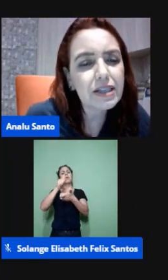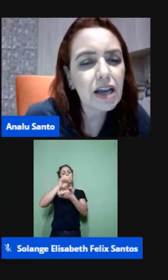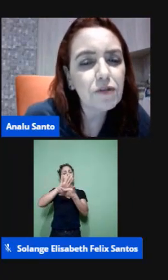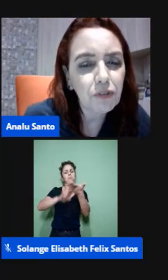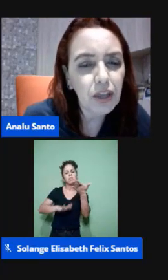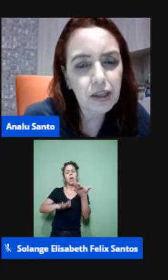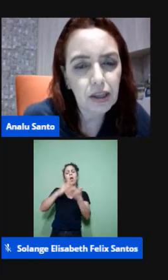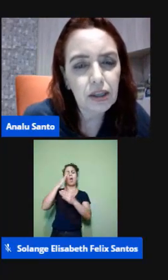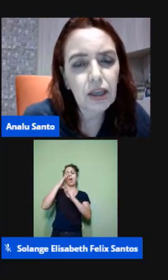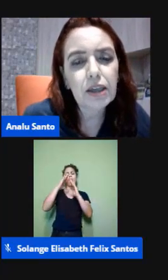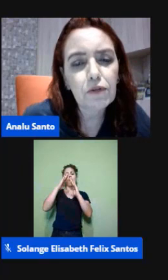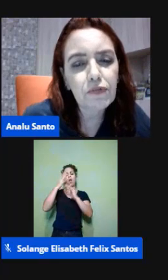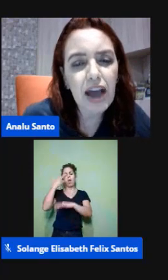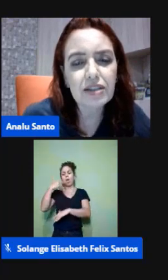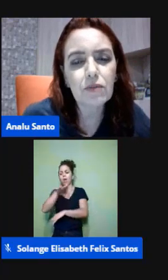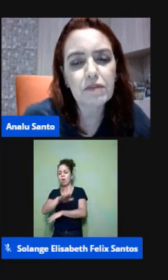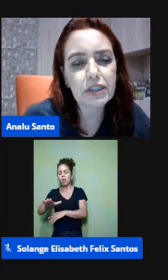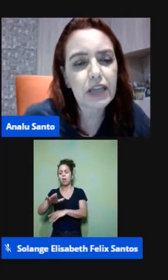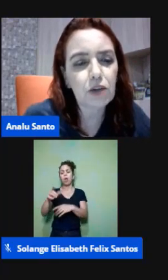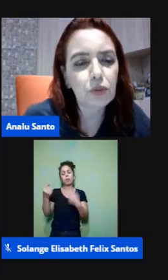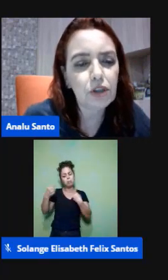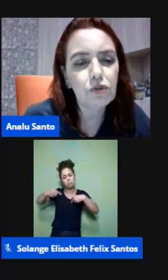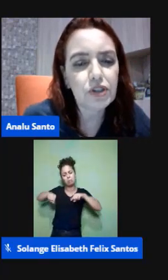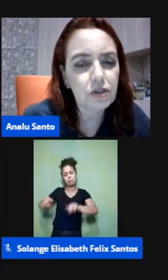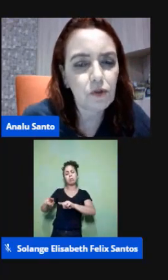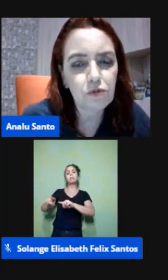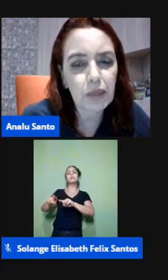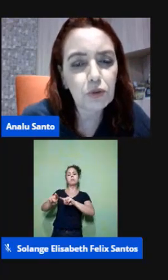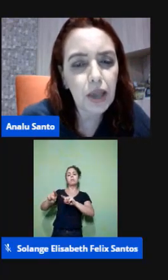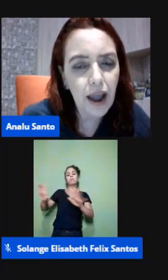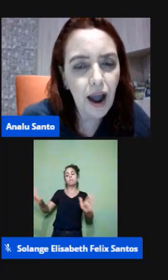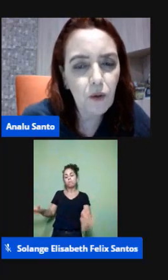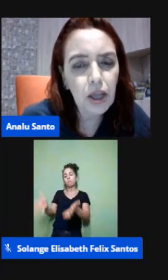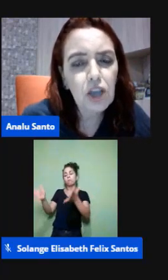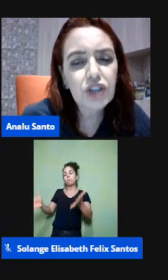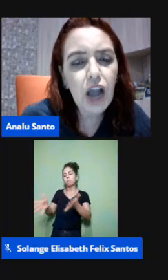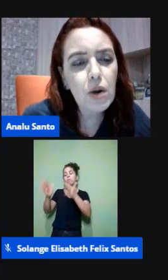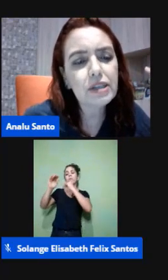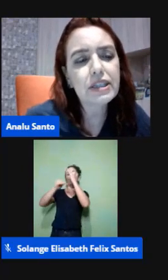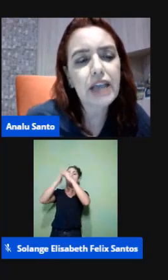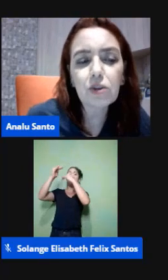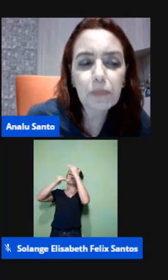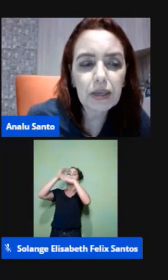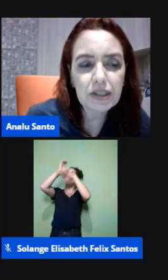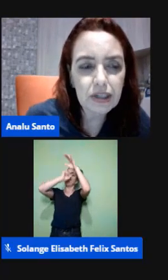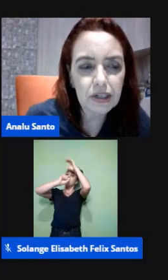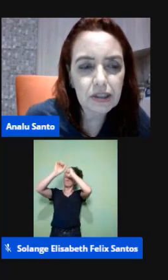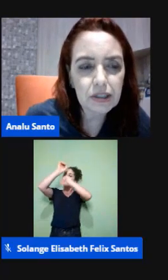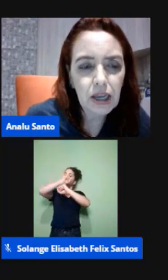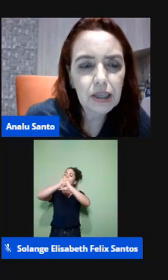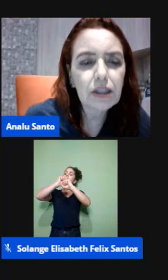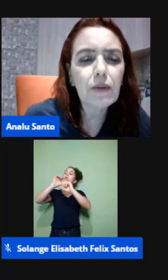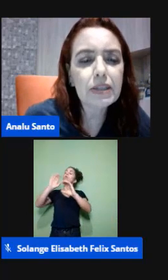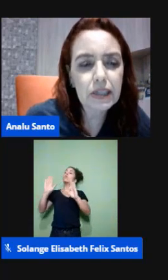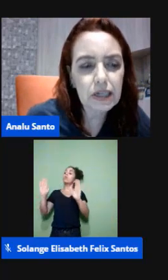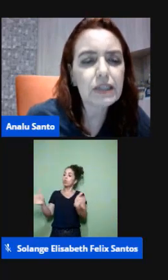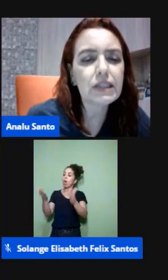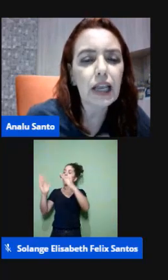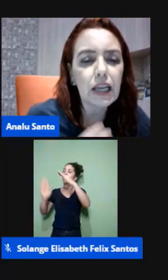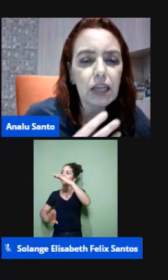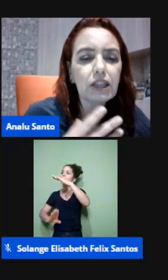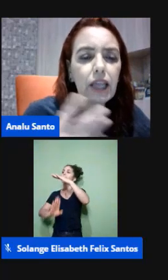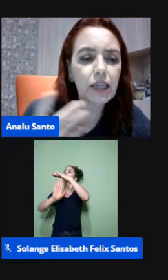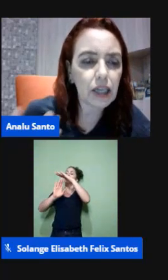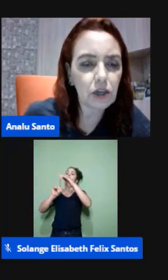que as desafiem e que façam avançar o nível de desenvolvimento real, já alcançado pelas crianças. Então, as